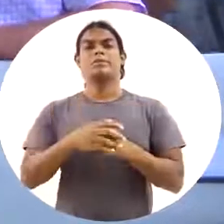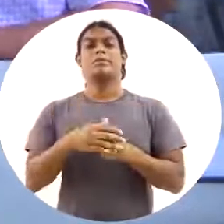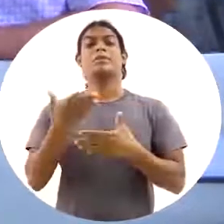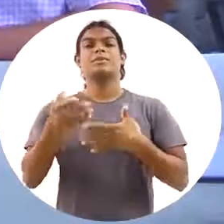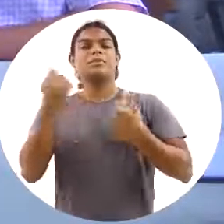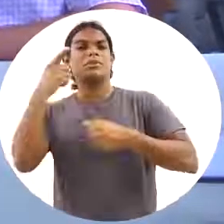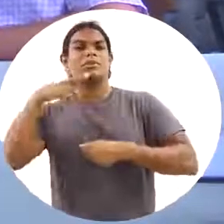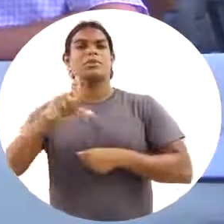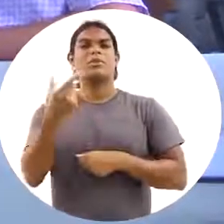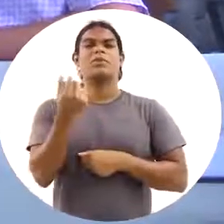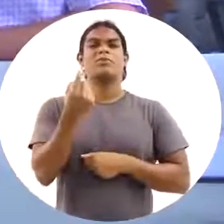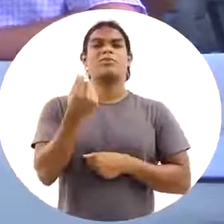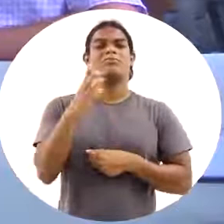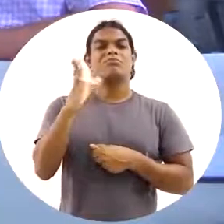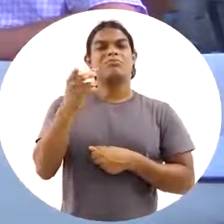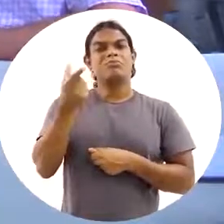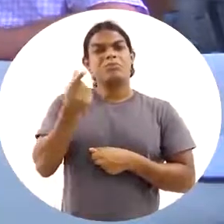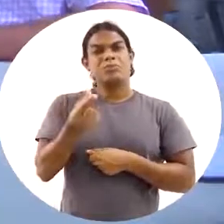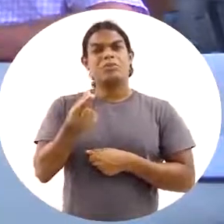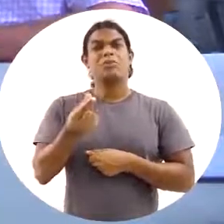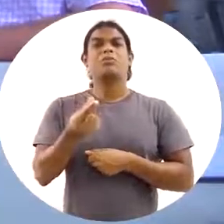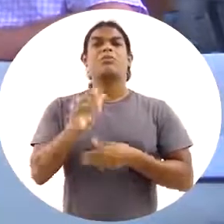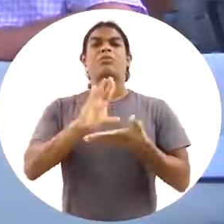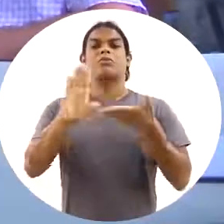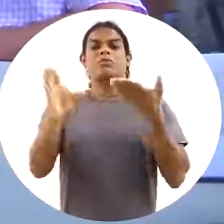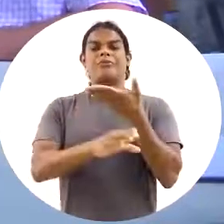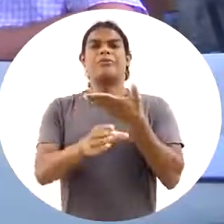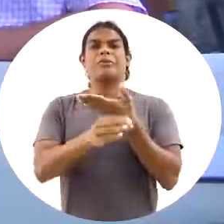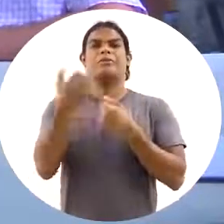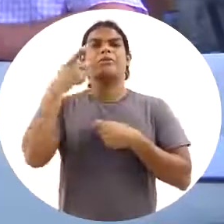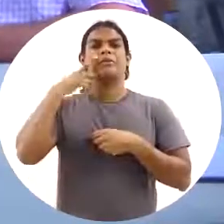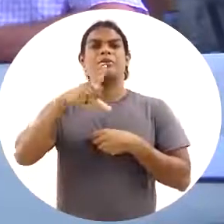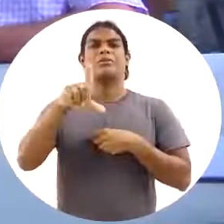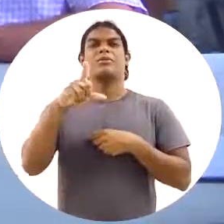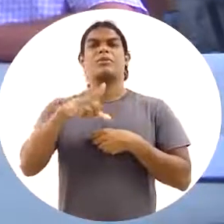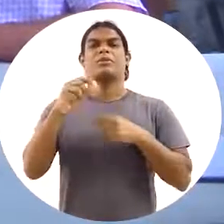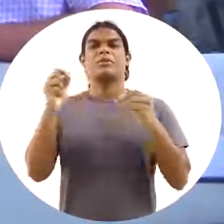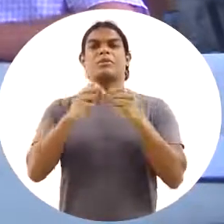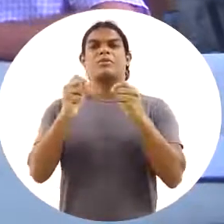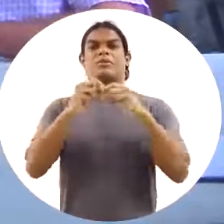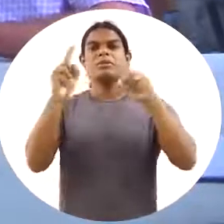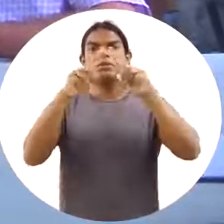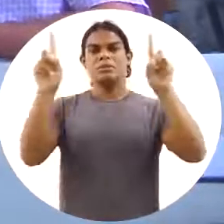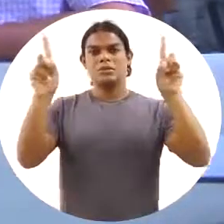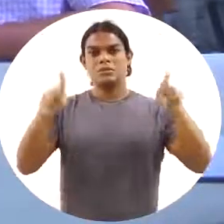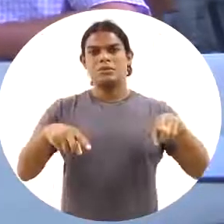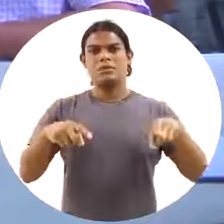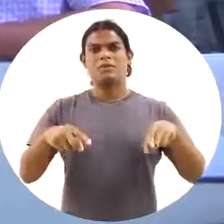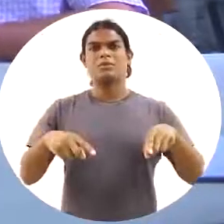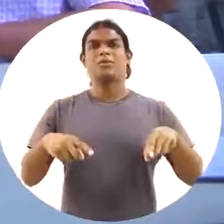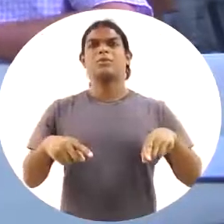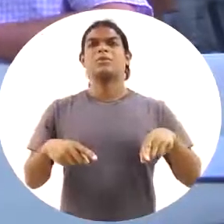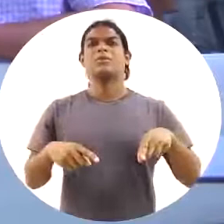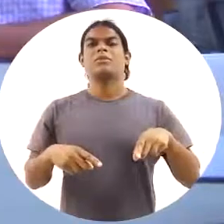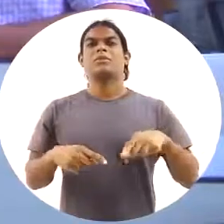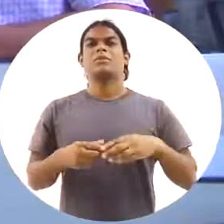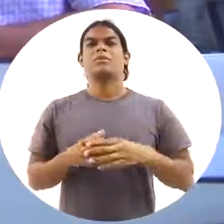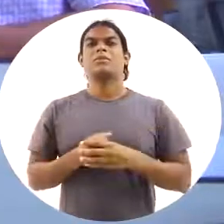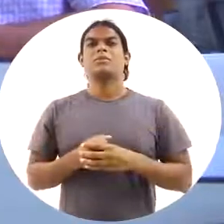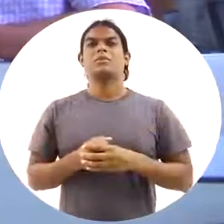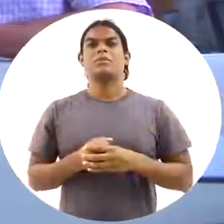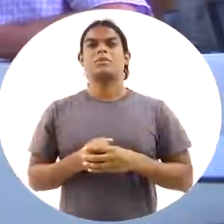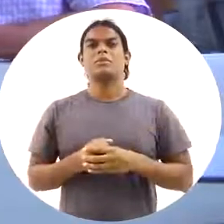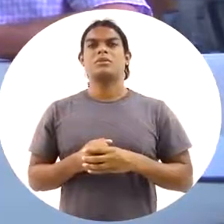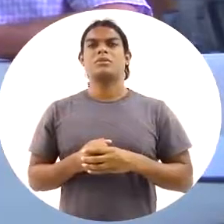perfeito, você fazer um projeto, né, utilizando, digamos, tendo a atenção do entorno, você